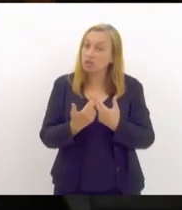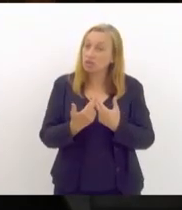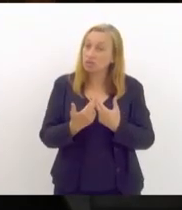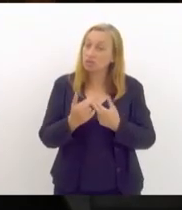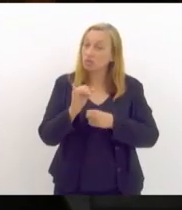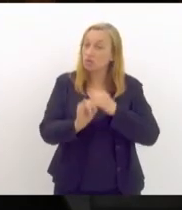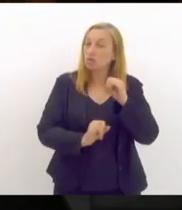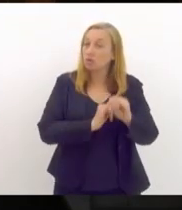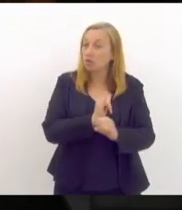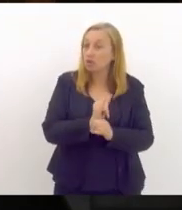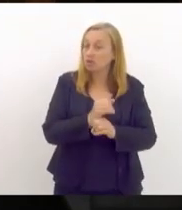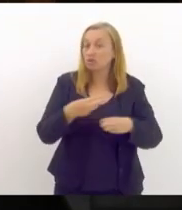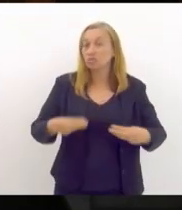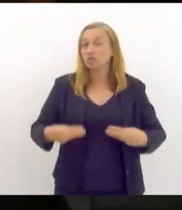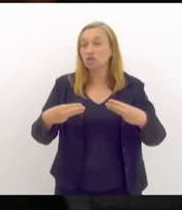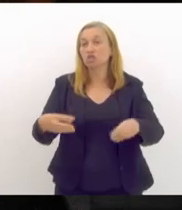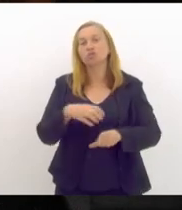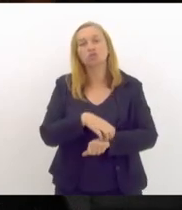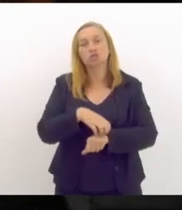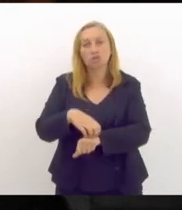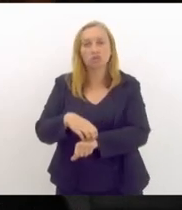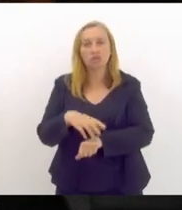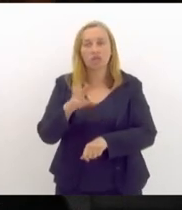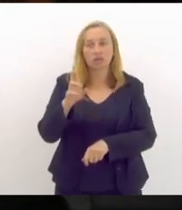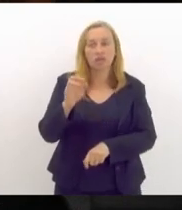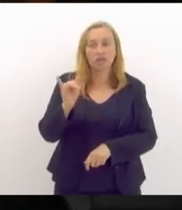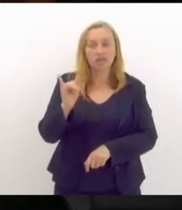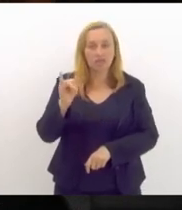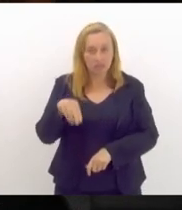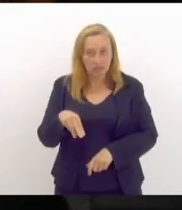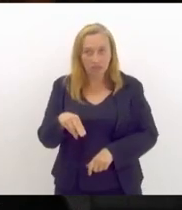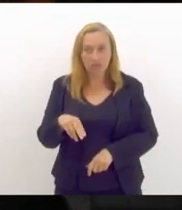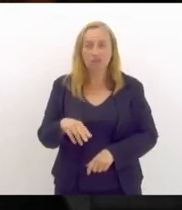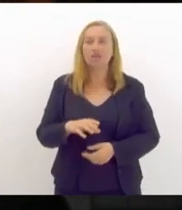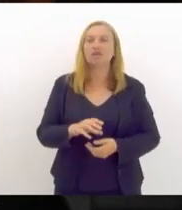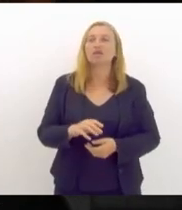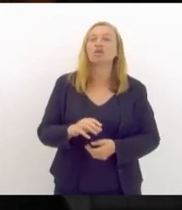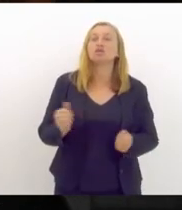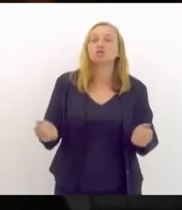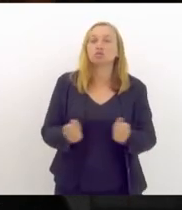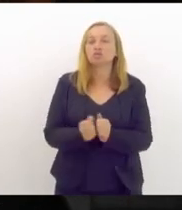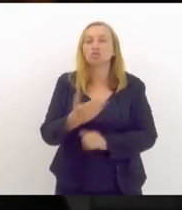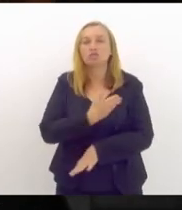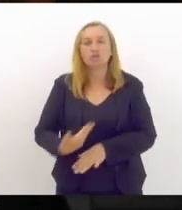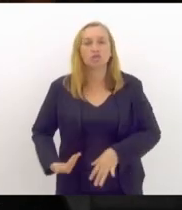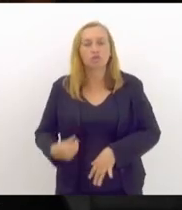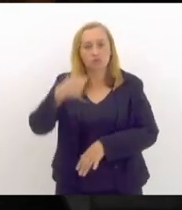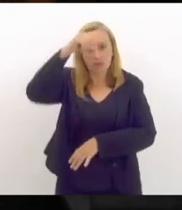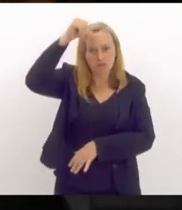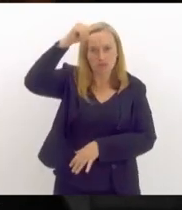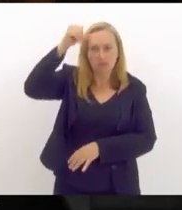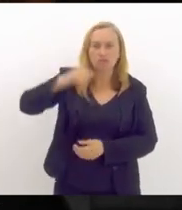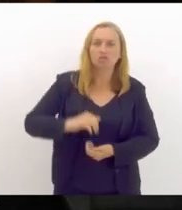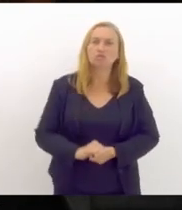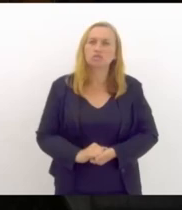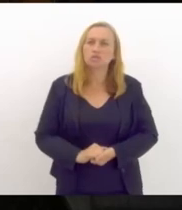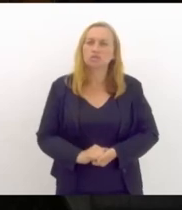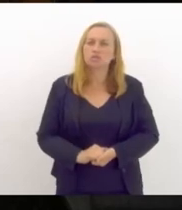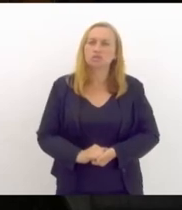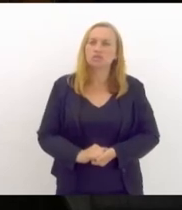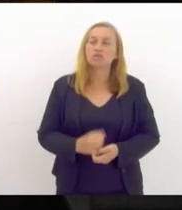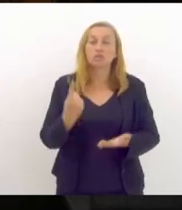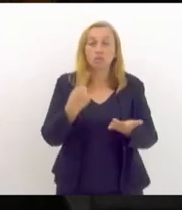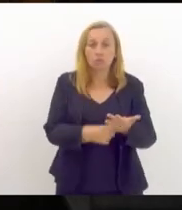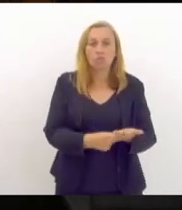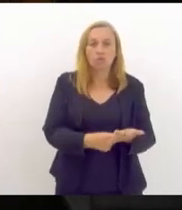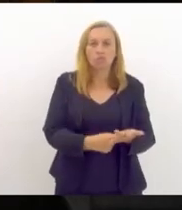Ministro dos Transportes o Renan Calheiros filho né junto com o governador Cláudio Castro e eles assumiram